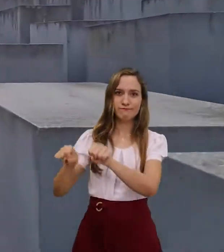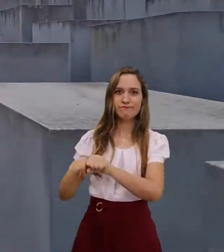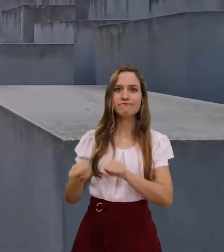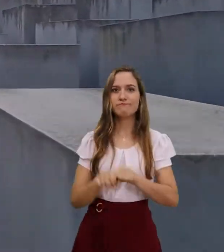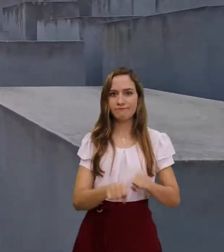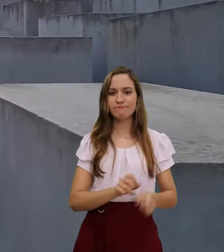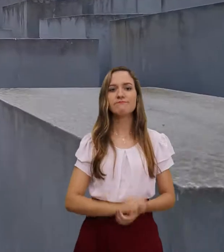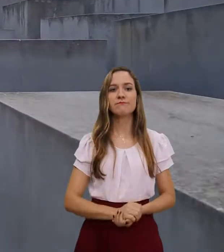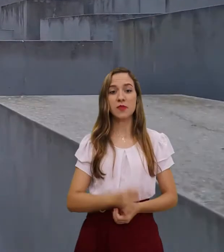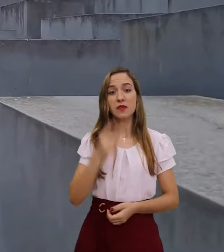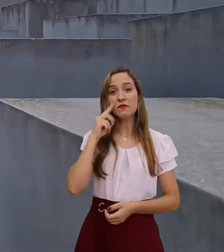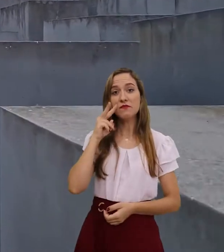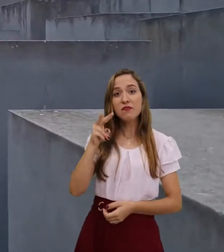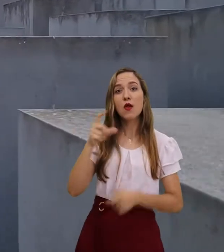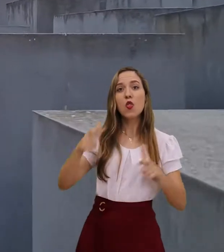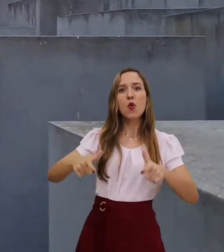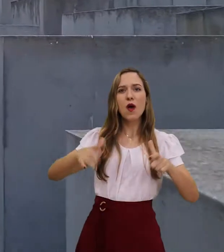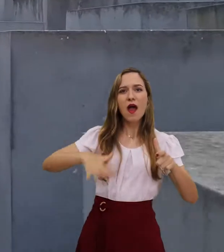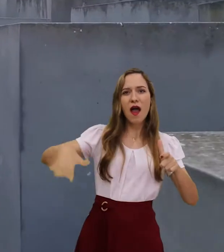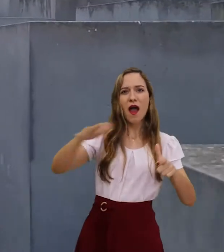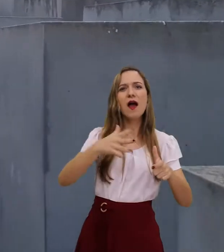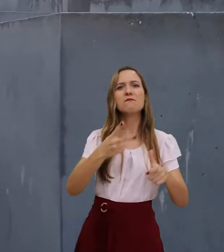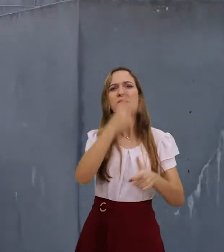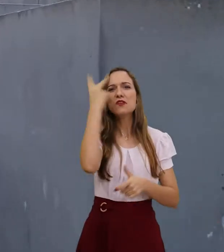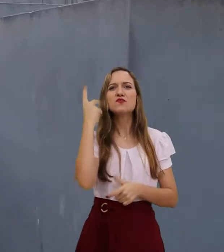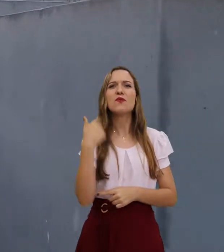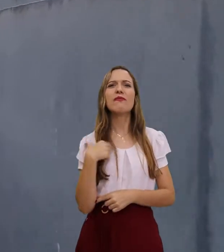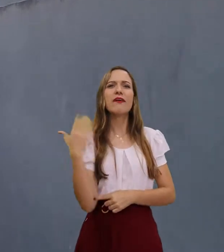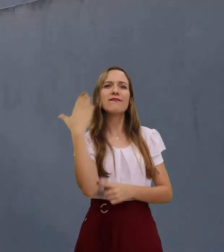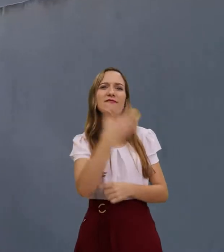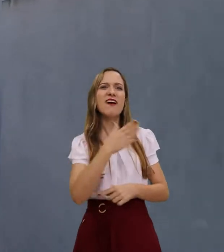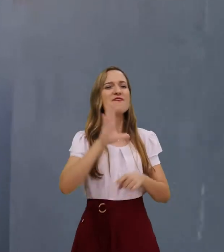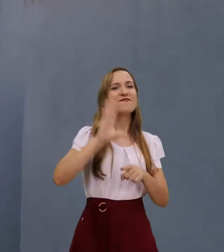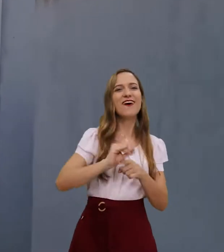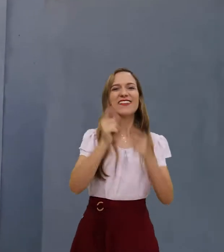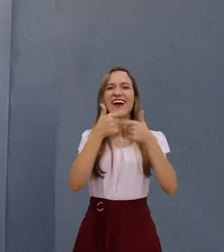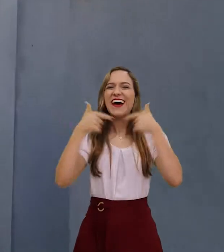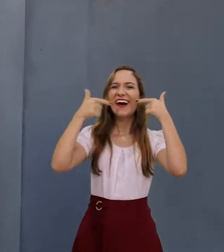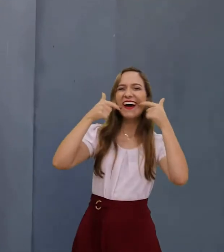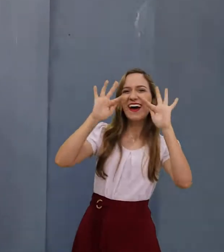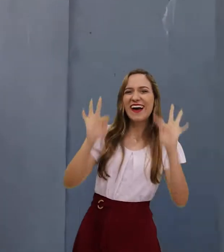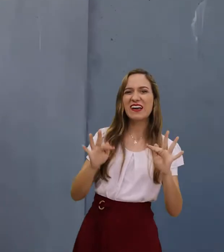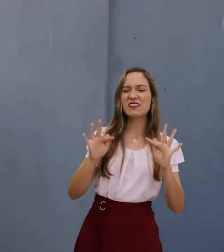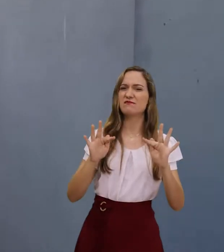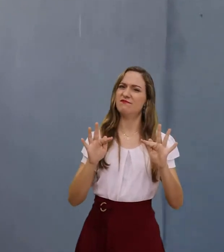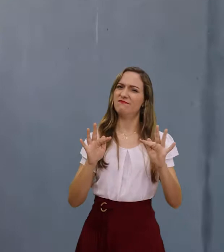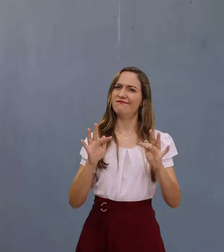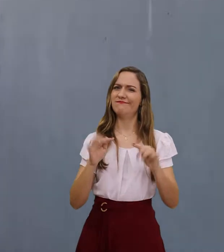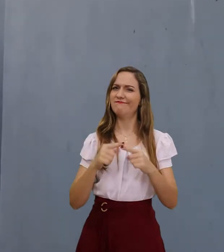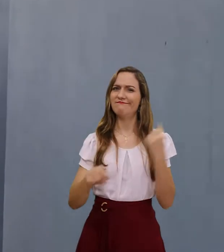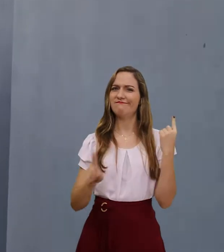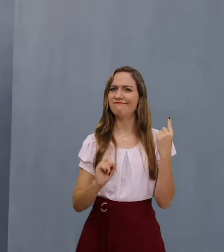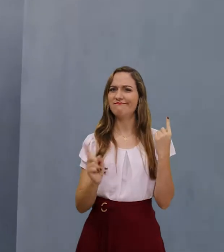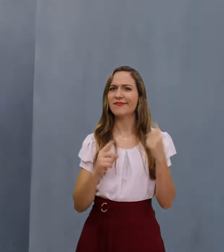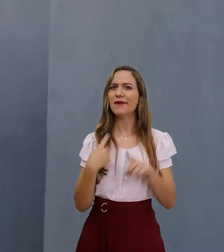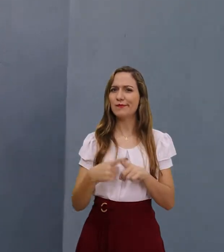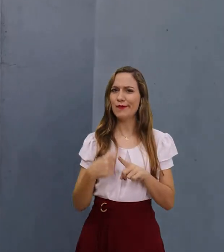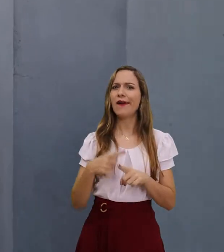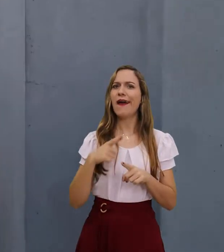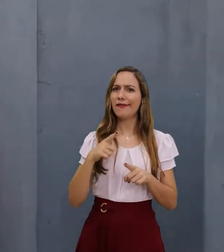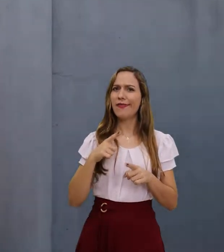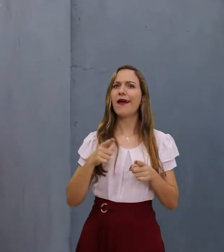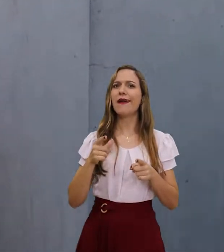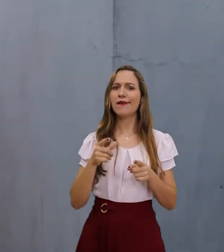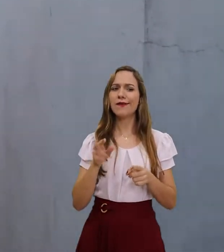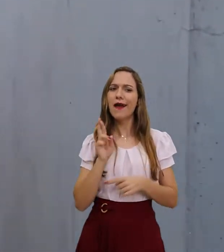É um lugar que assim, muita gente vem, tira foto, sorrindo, que é um pouco controverso, até porque é